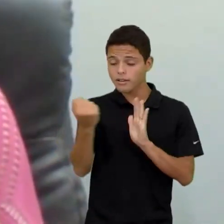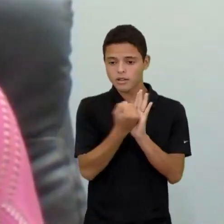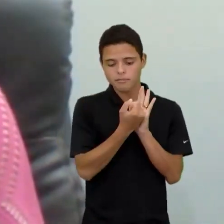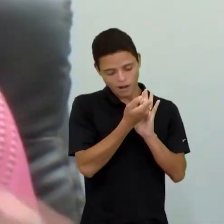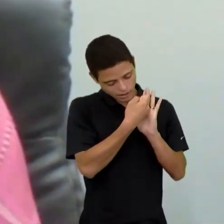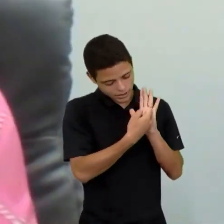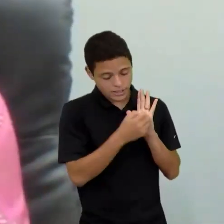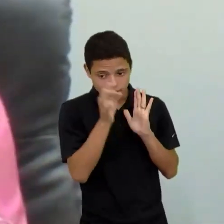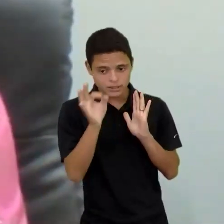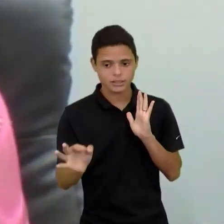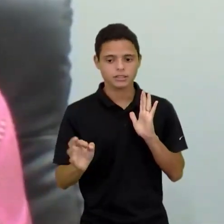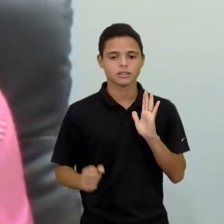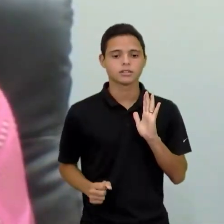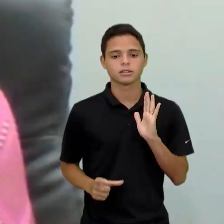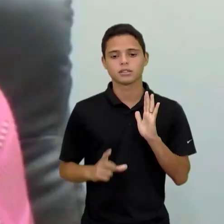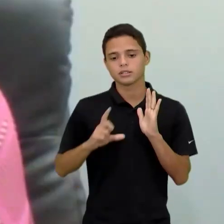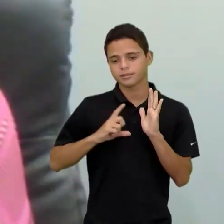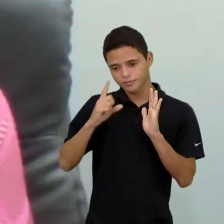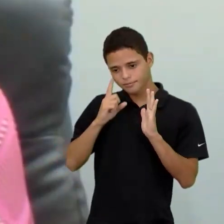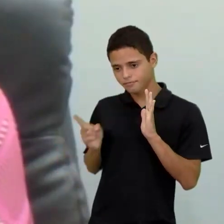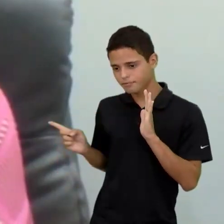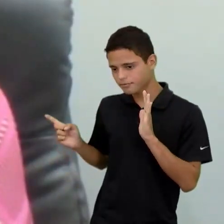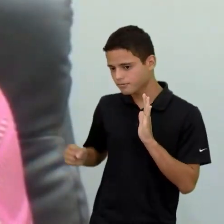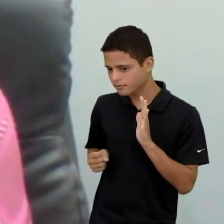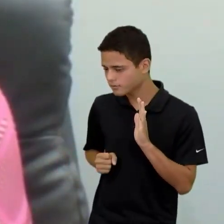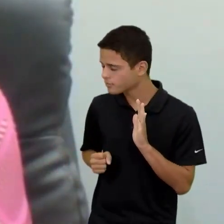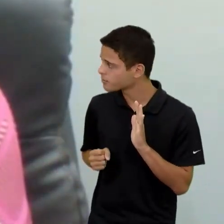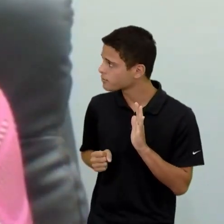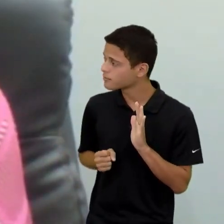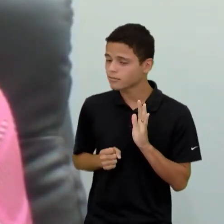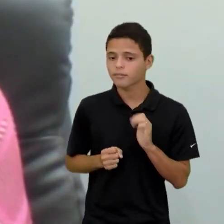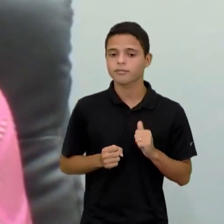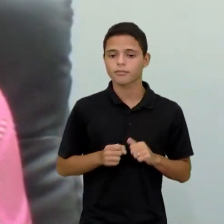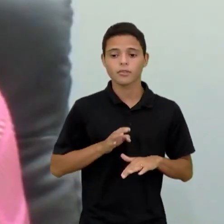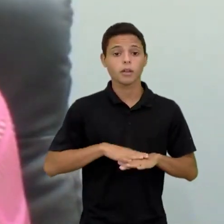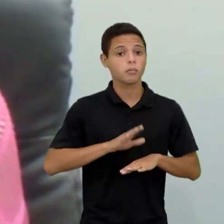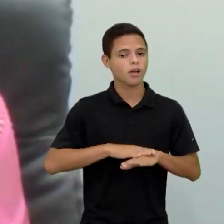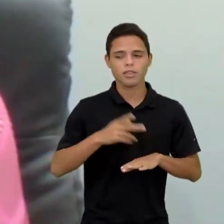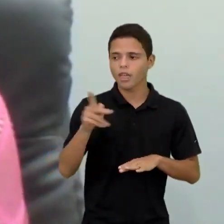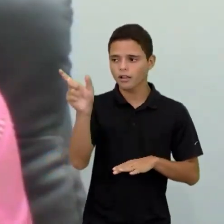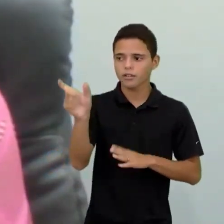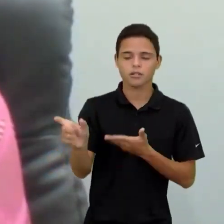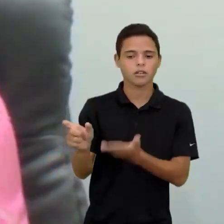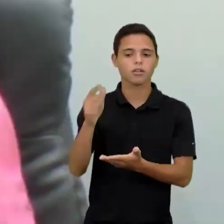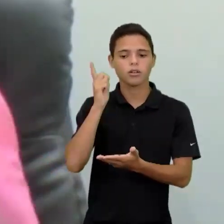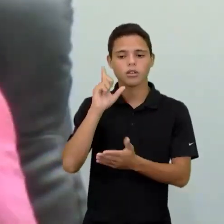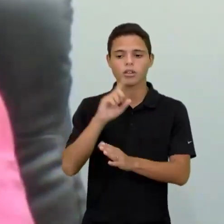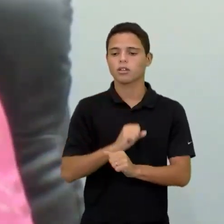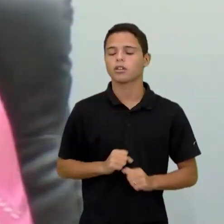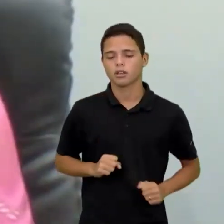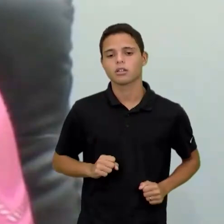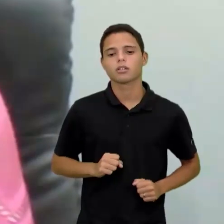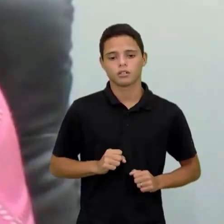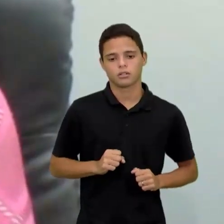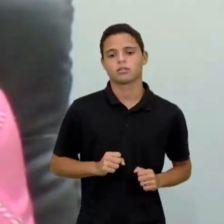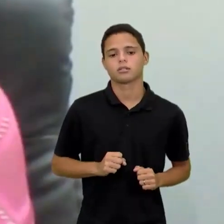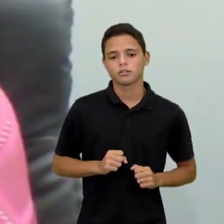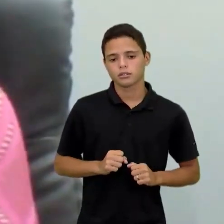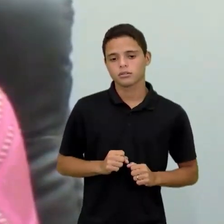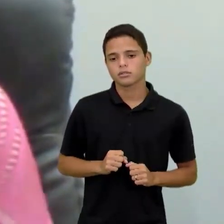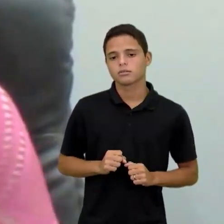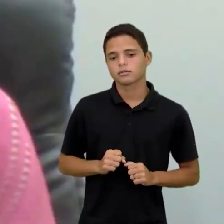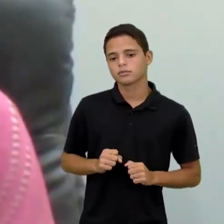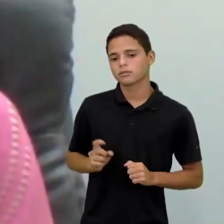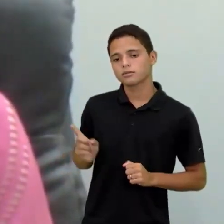marcar. Ele tem esse dedo com autonomia, tá? Com autonomia. Os outros dedos estão lá,